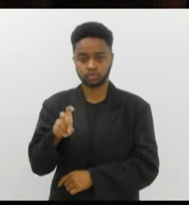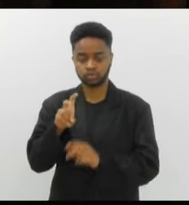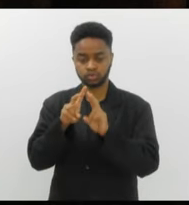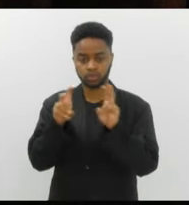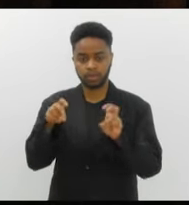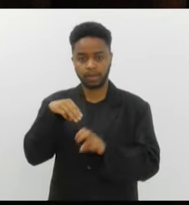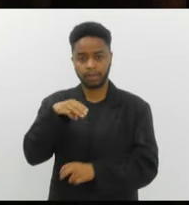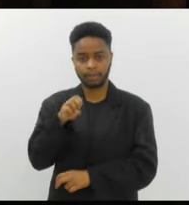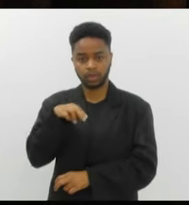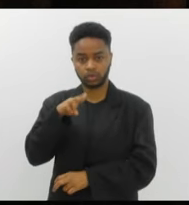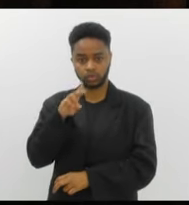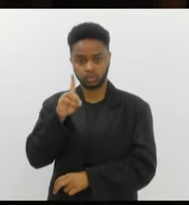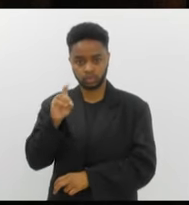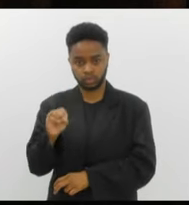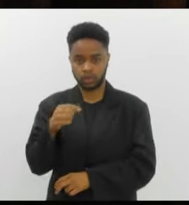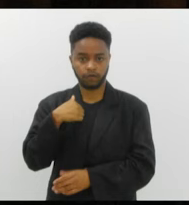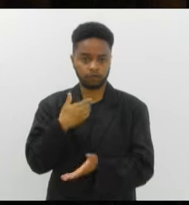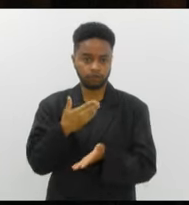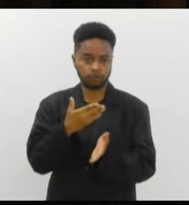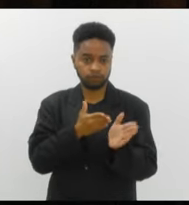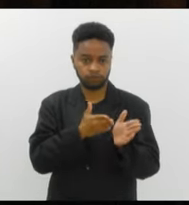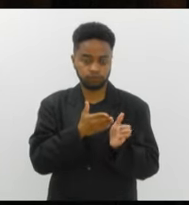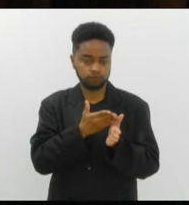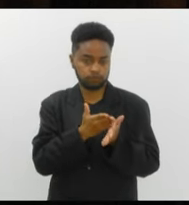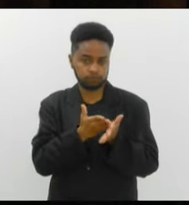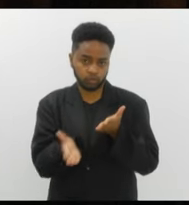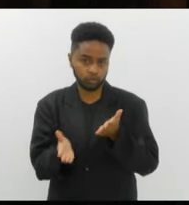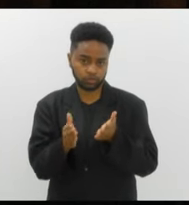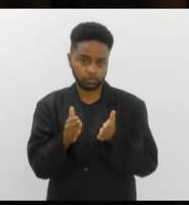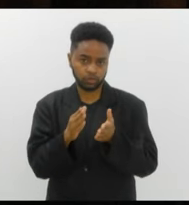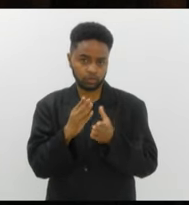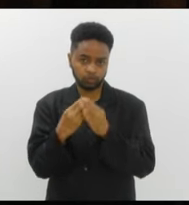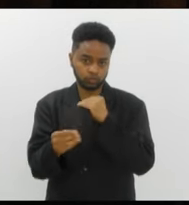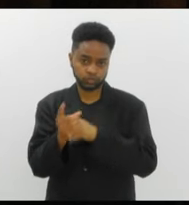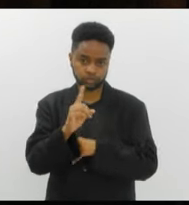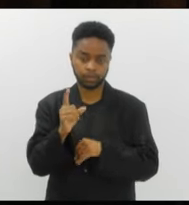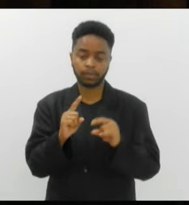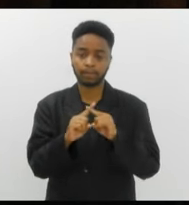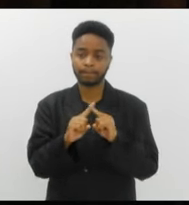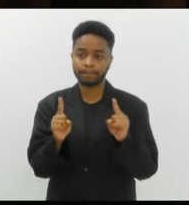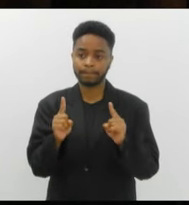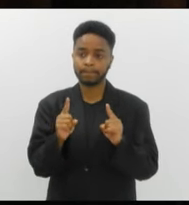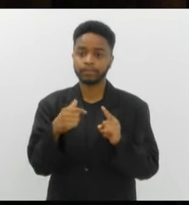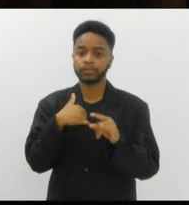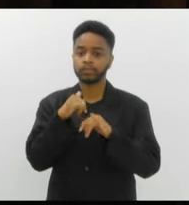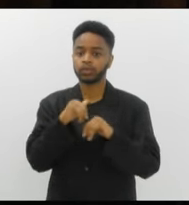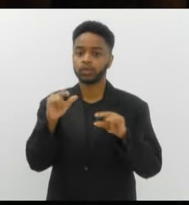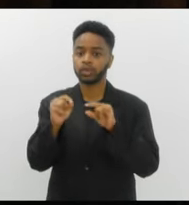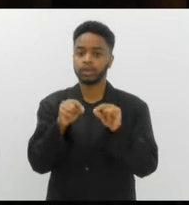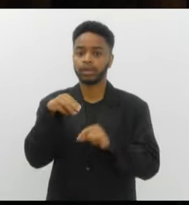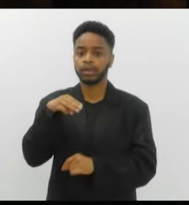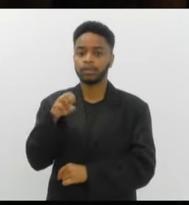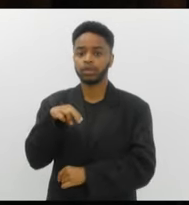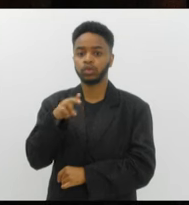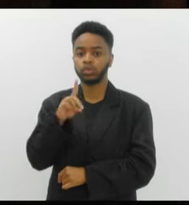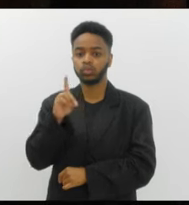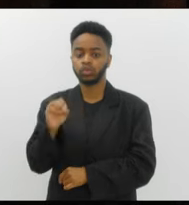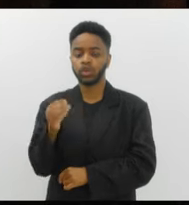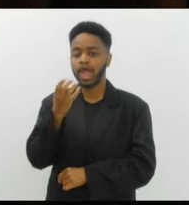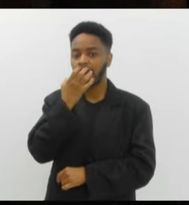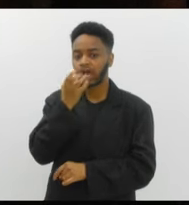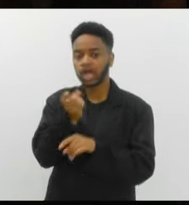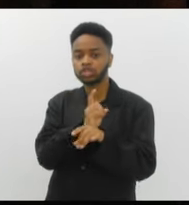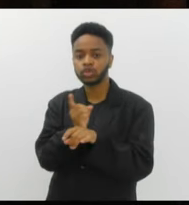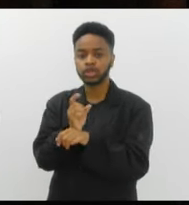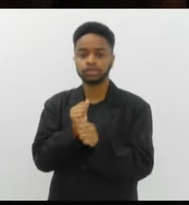raia, quero dar um recado claro e objetivo. Falei durante o plenário que os menudos, vassalos, cachorrinhos do prefeito,